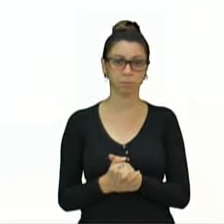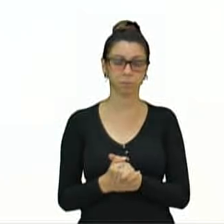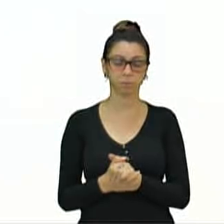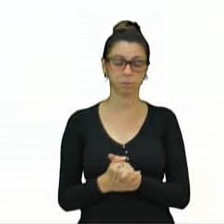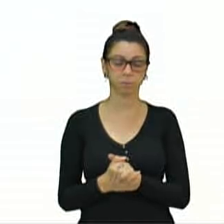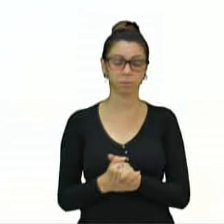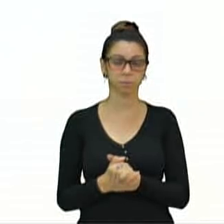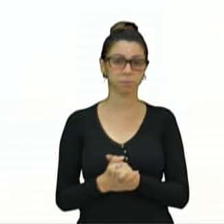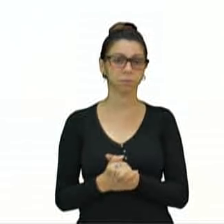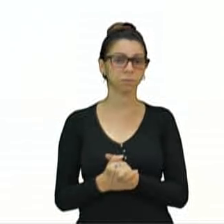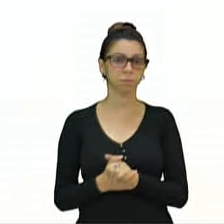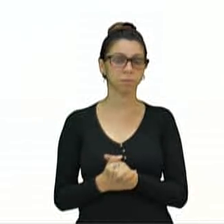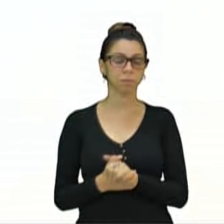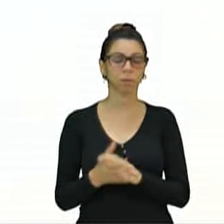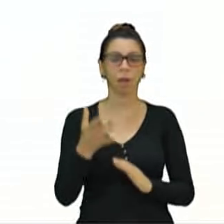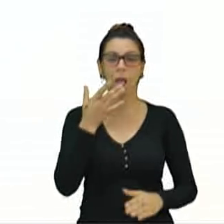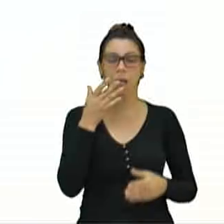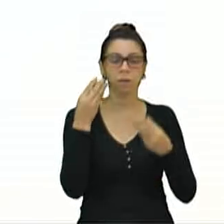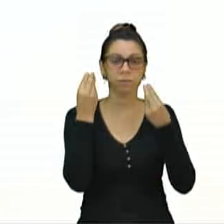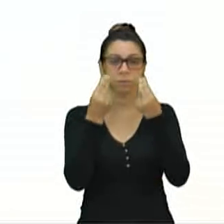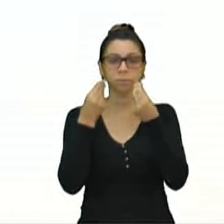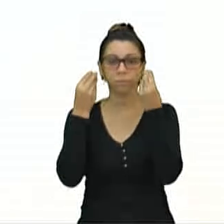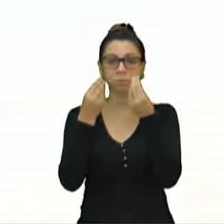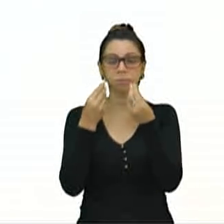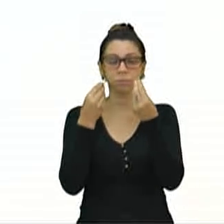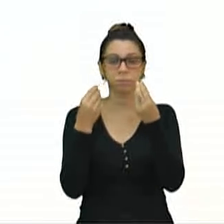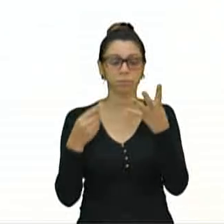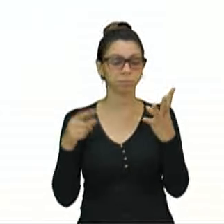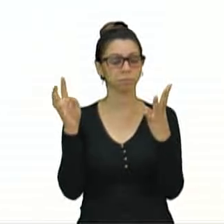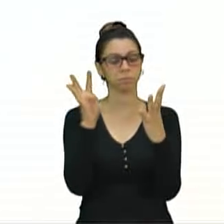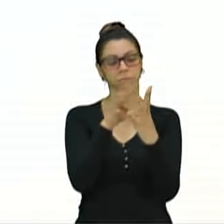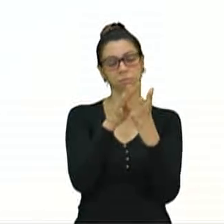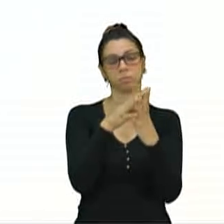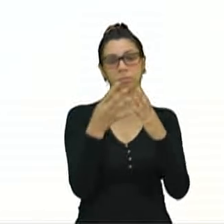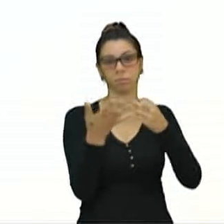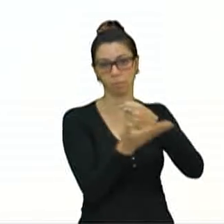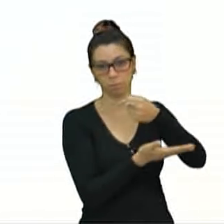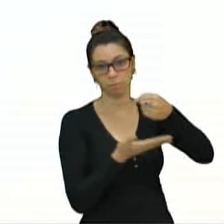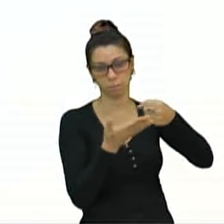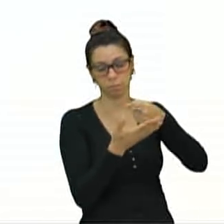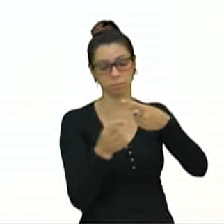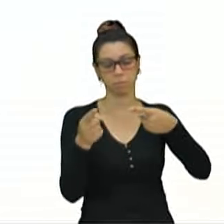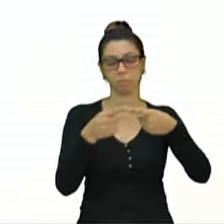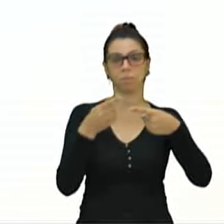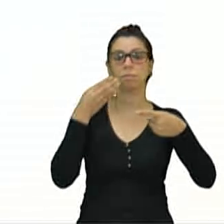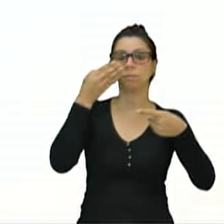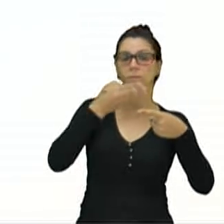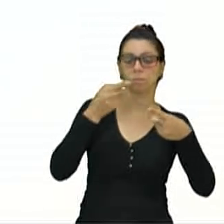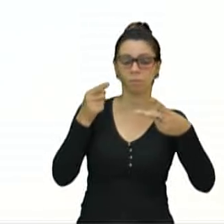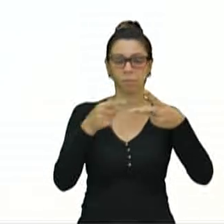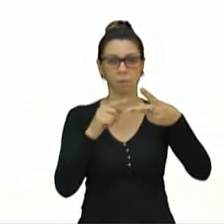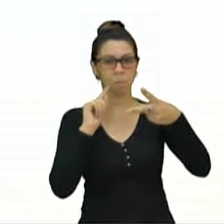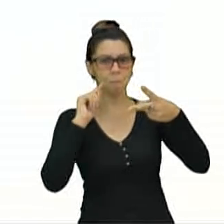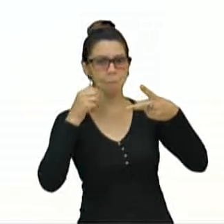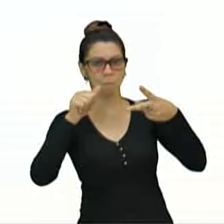O paladar humano é composto de 4 gostos básicos: doce, amargo, azedo